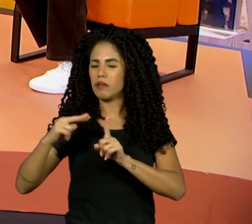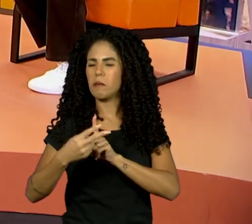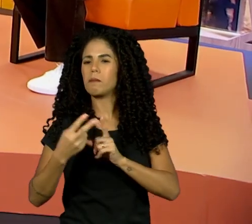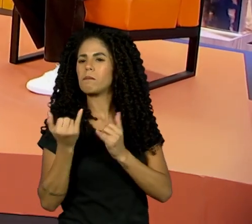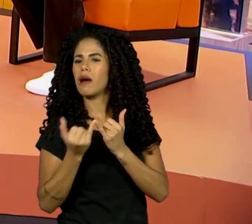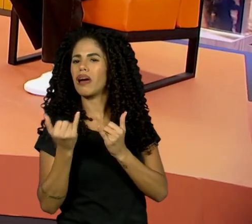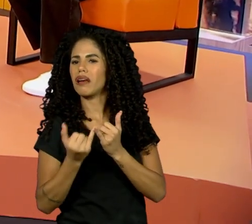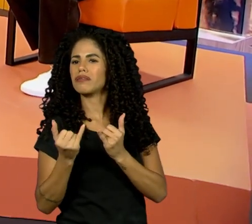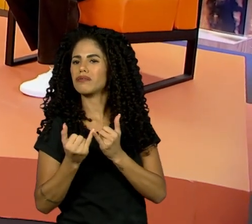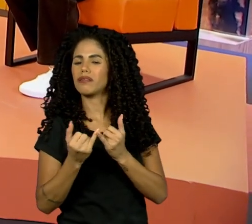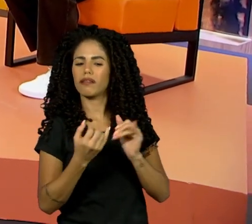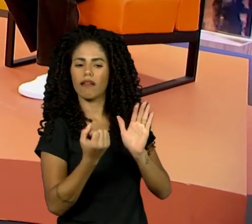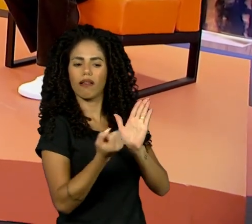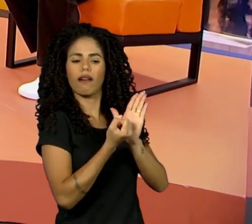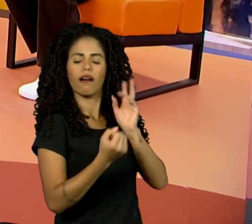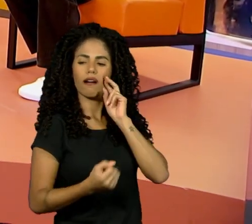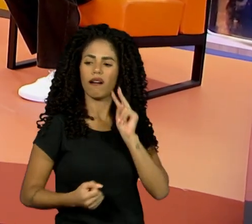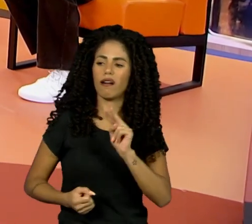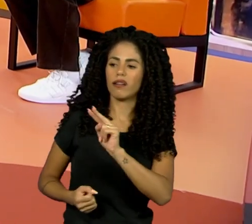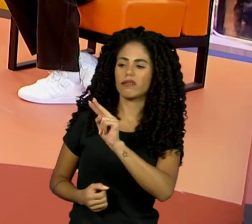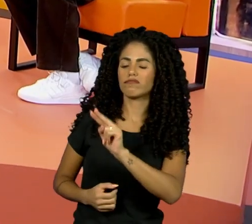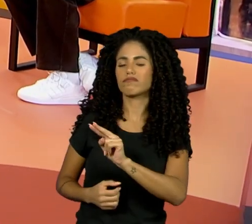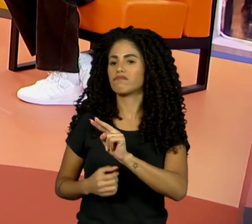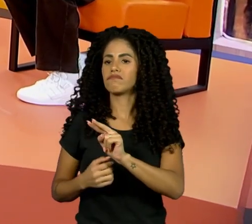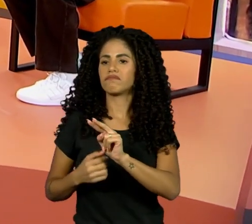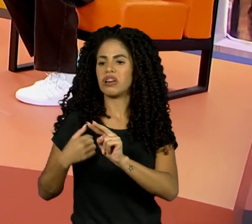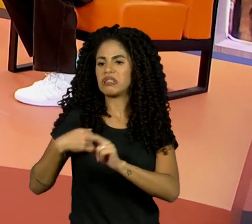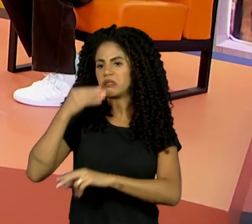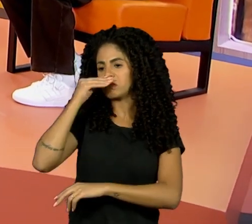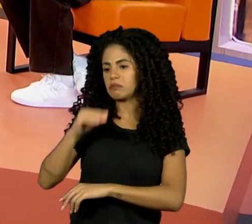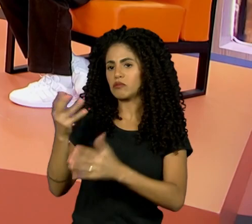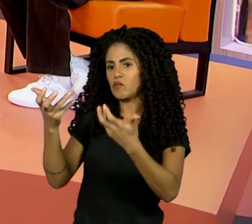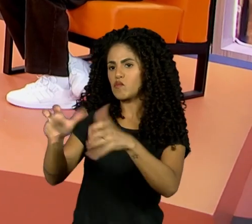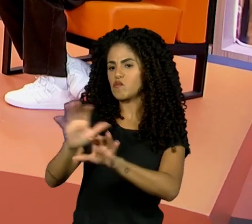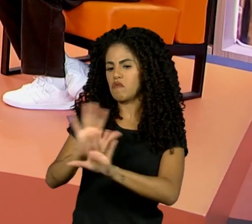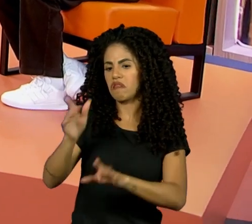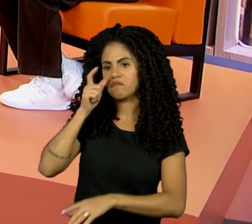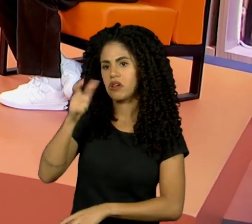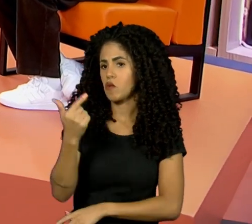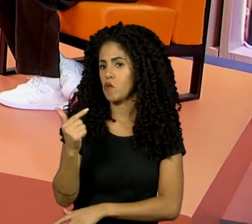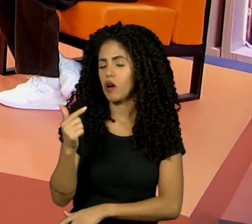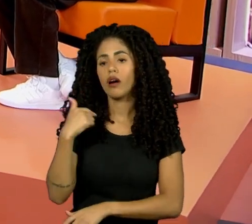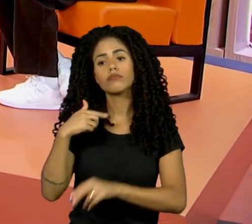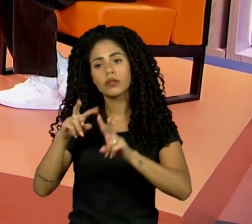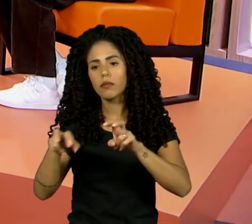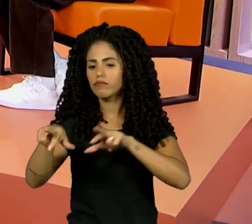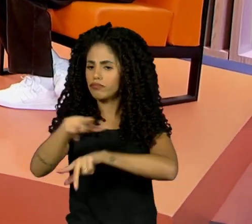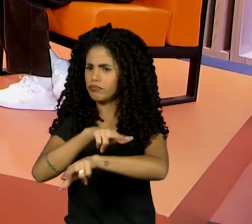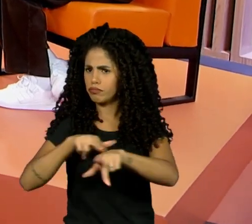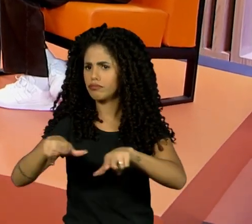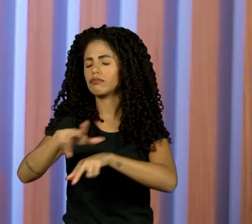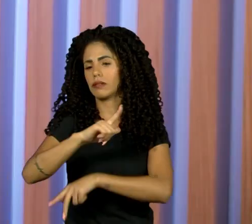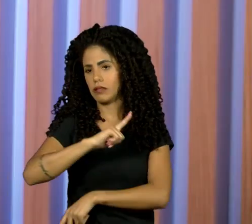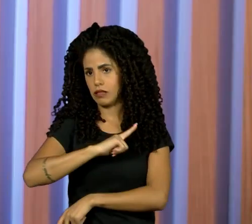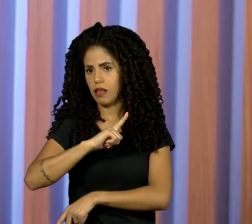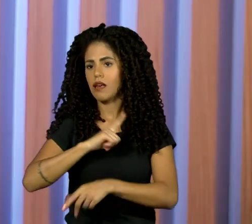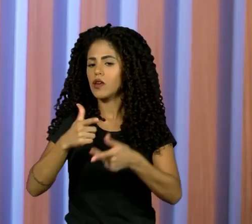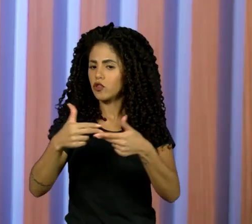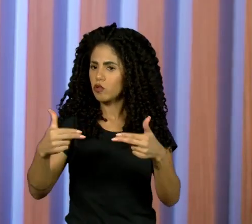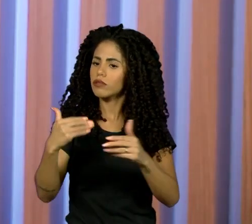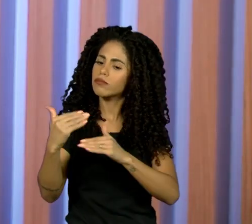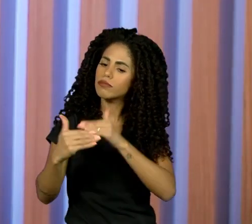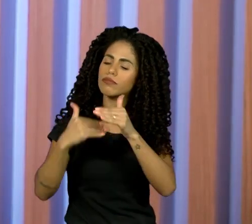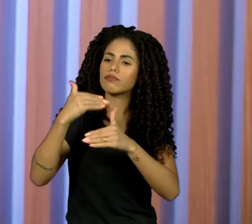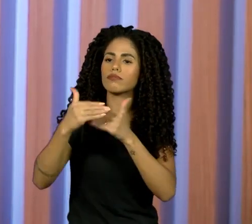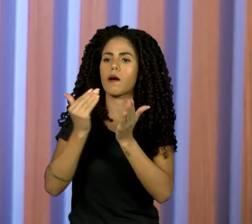o mercado é um mercado centenário que está aí há muito tempo, né? E há pouquíssimo nós começamos a falar de diversidade, né? E as coisas começaram a